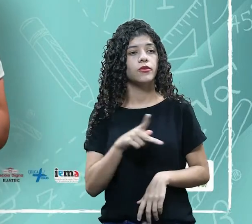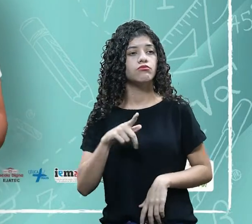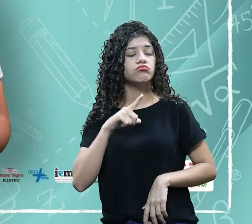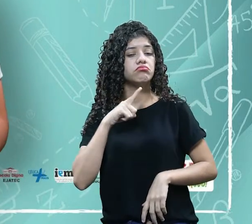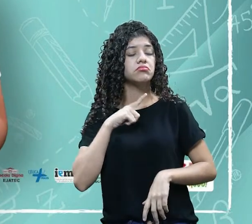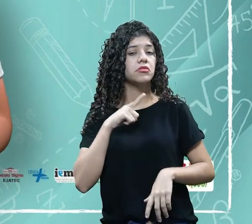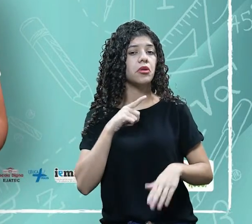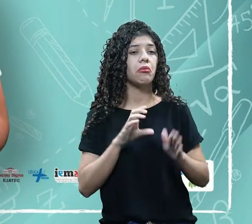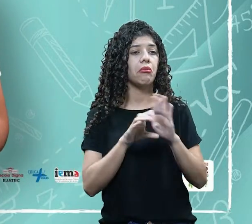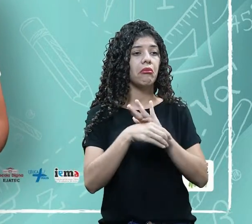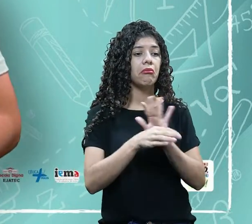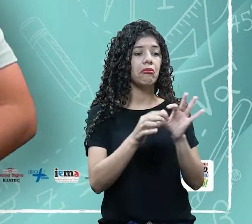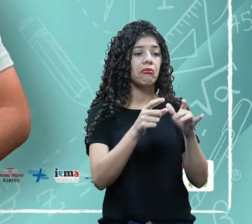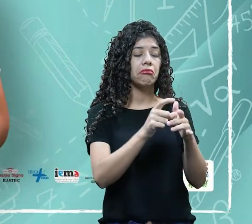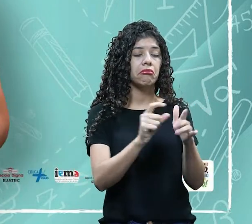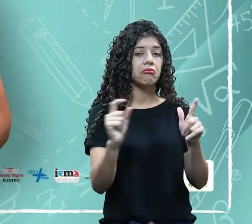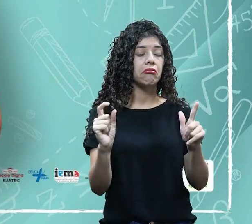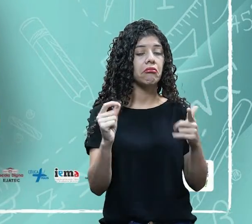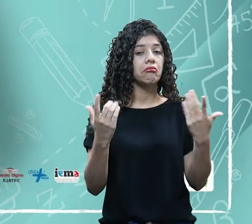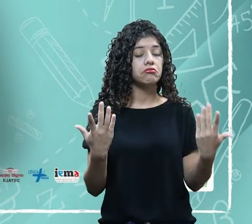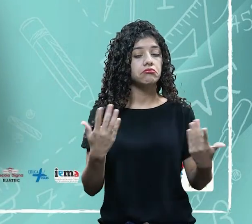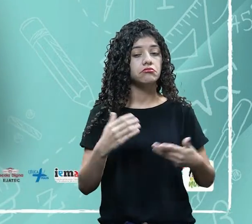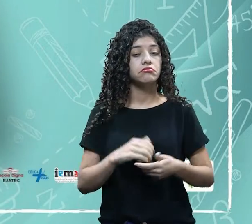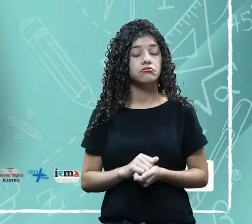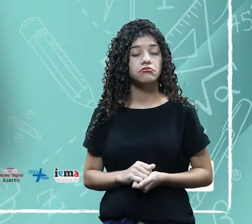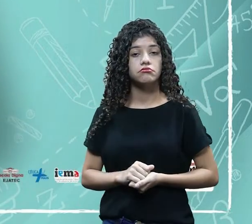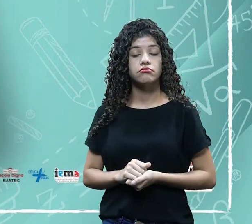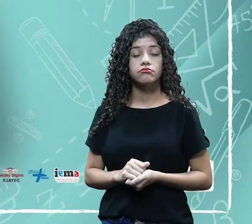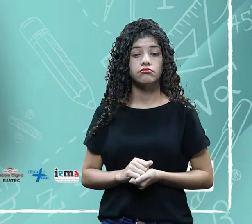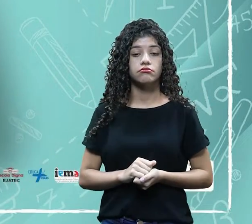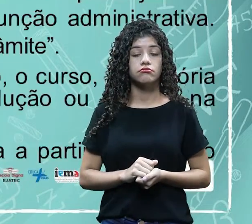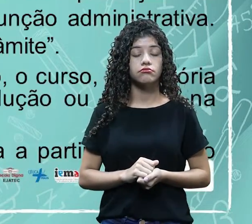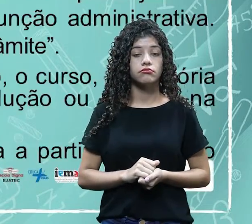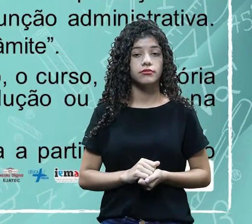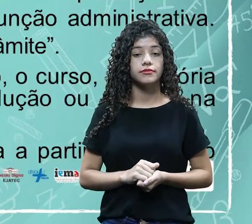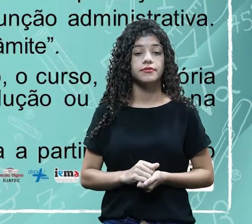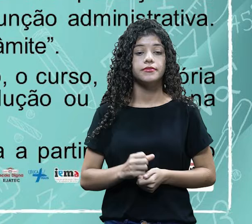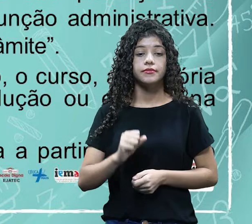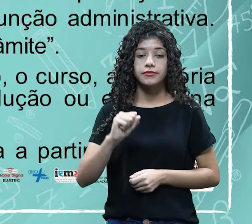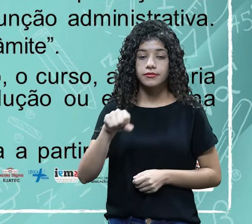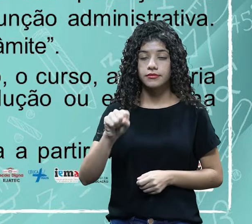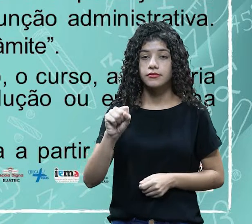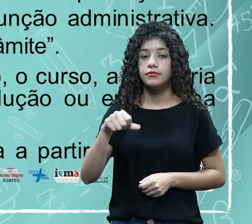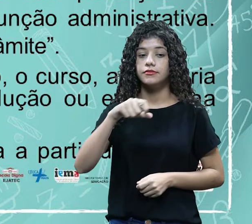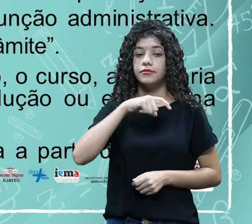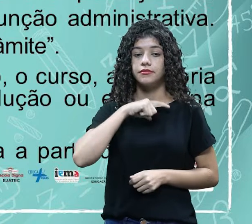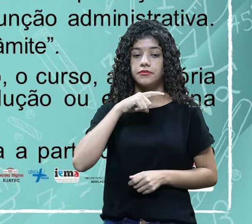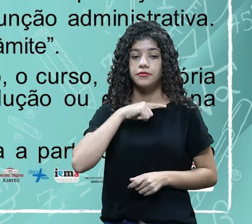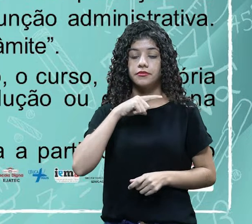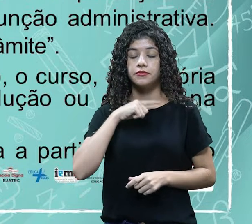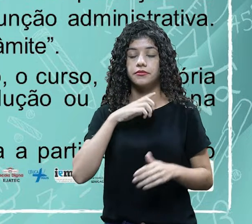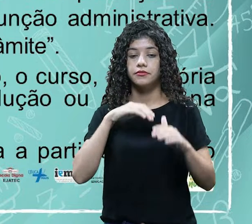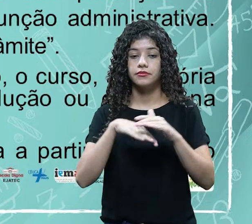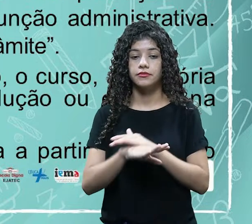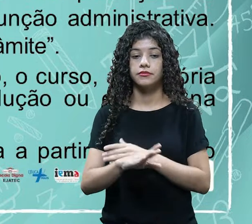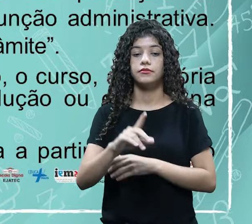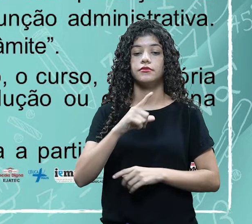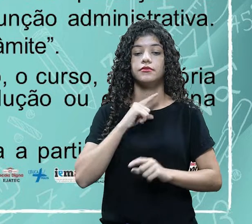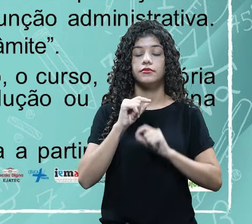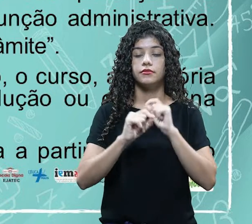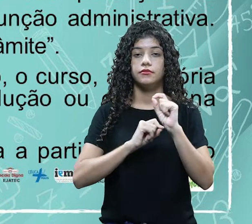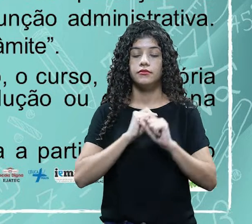alguma definição, de fato, né, para a tramitação? Lá na nossa biblioteca arquivística, a gente